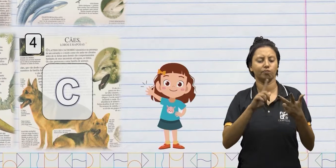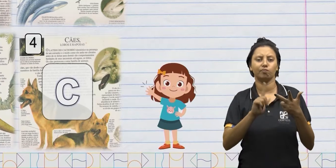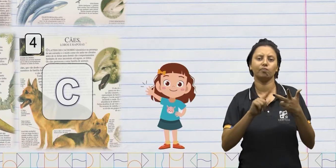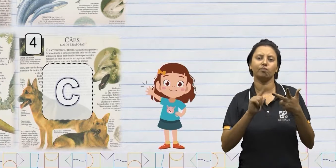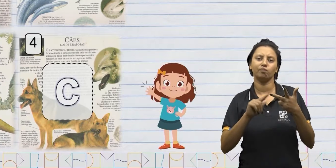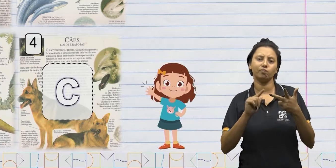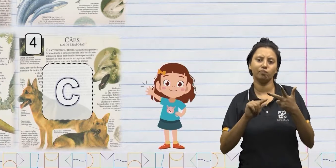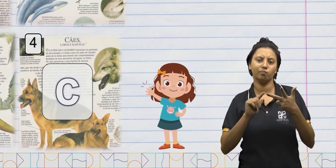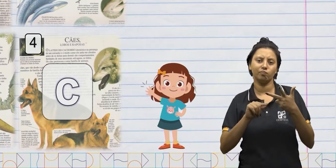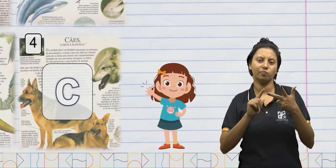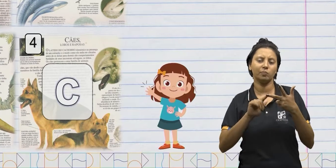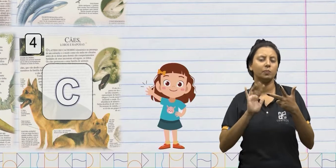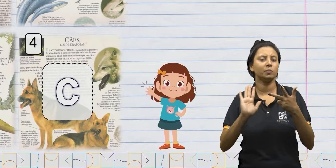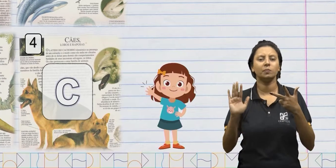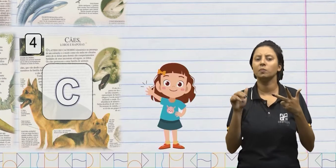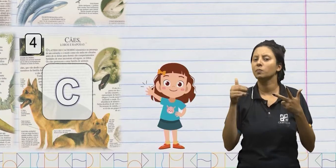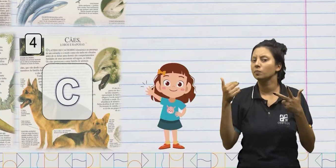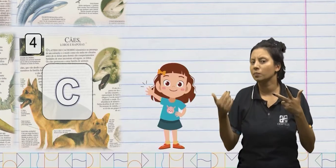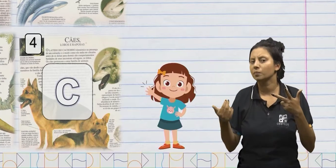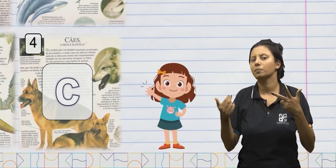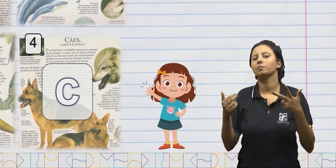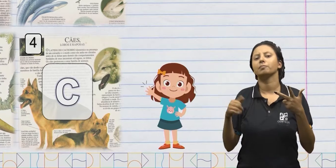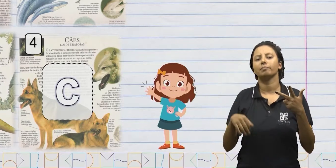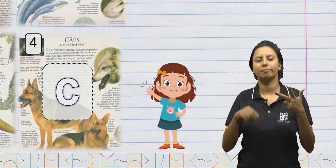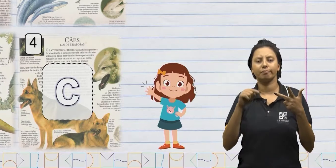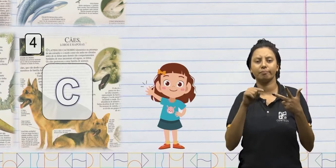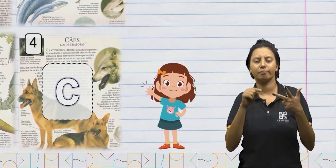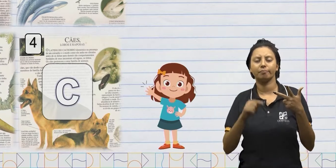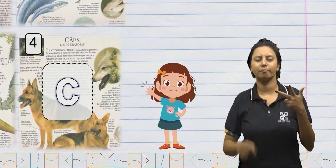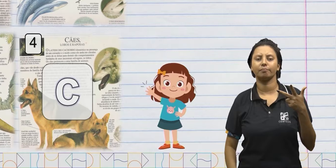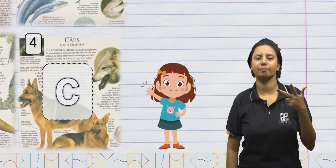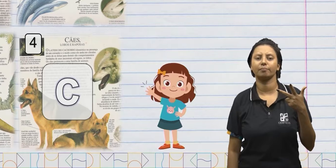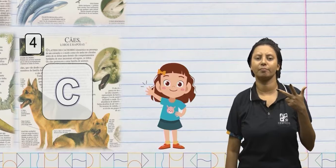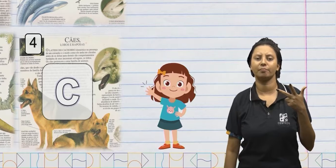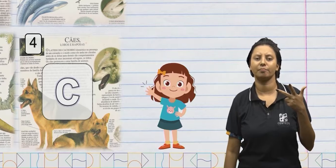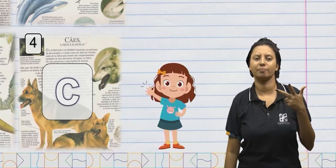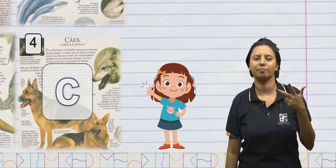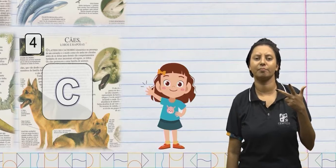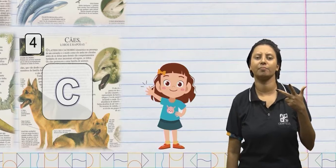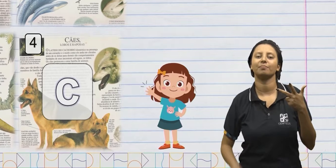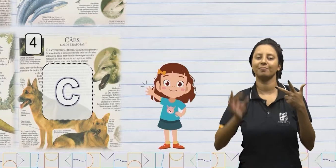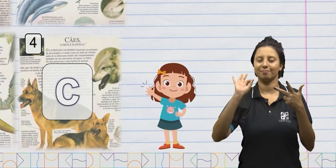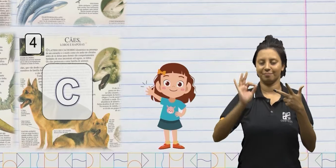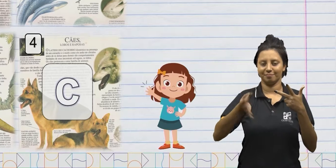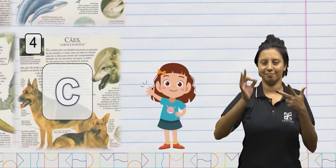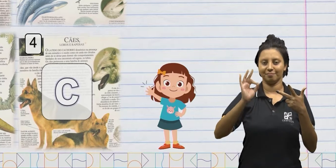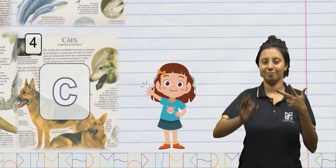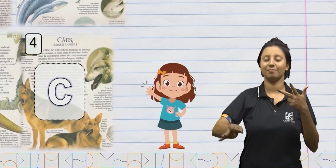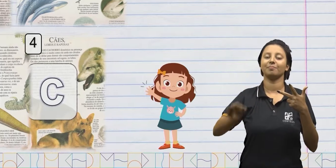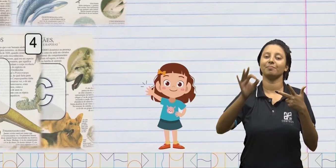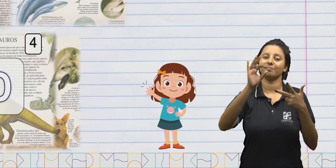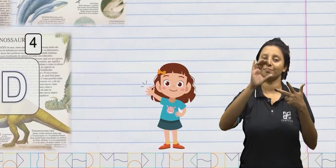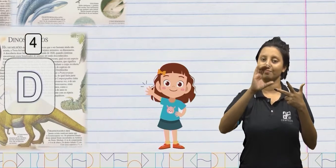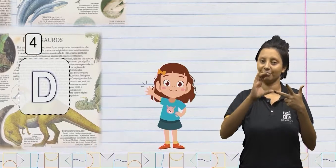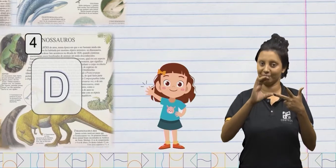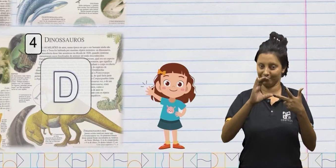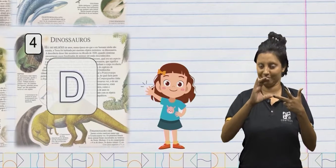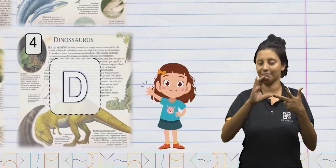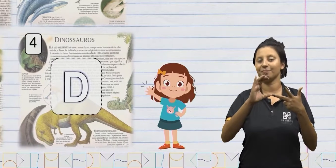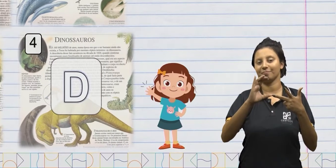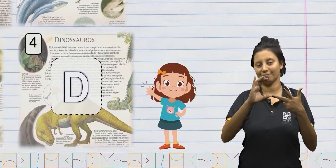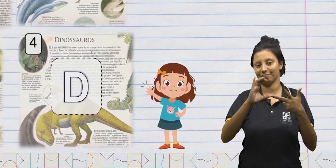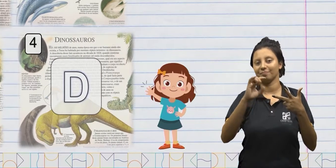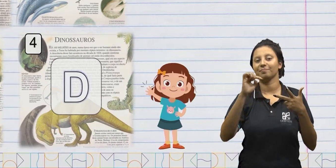letrinha? No alfabeto, qual letra vem depois do B? Muito bem, a letrinha